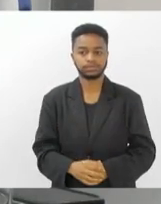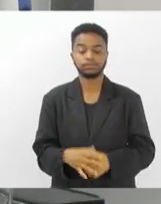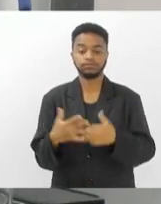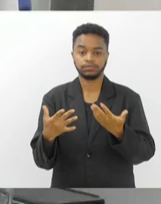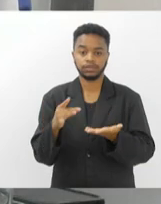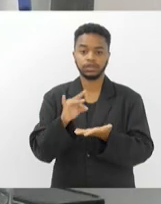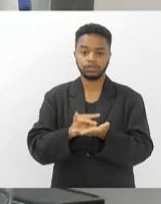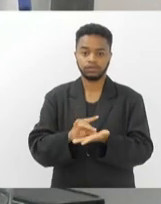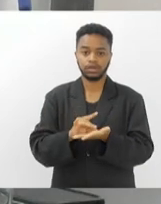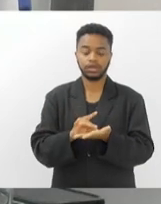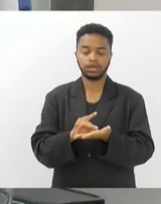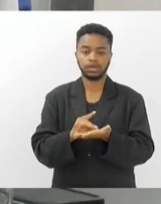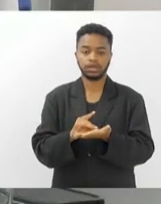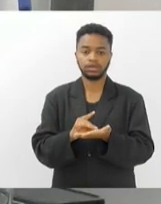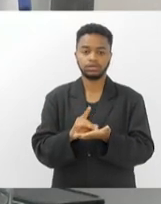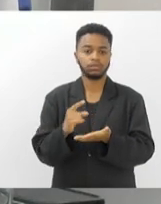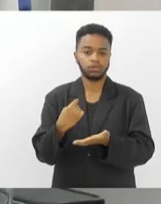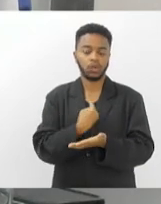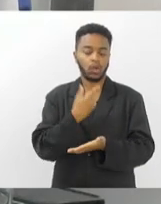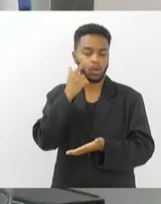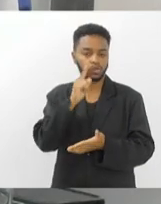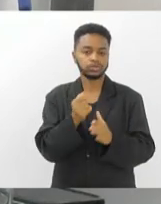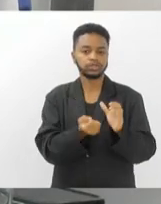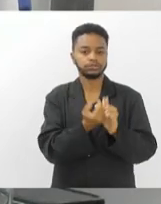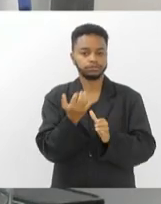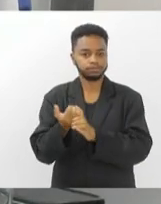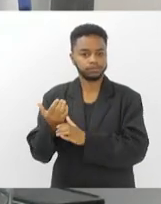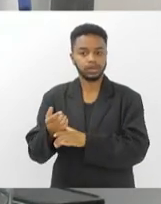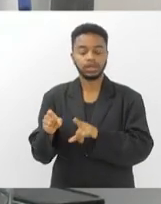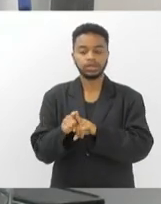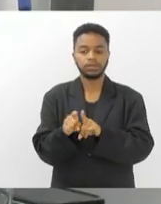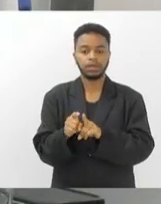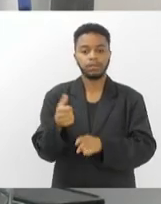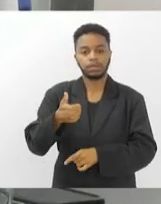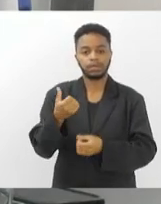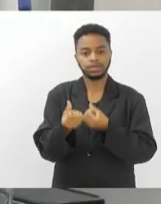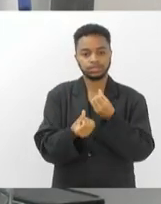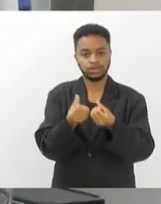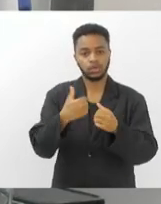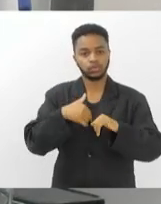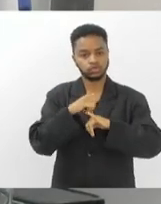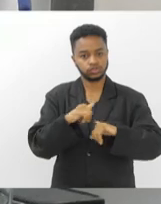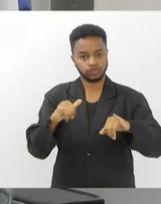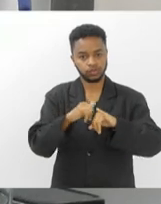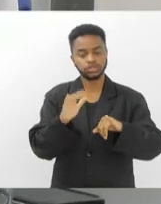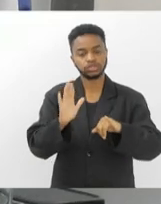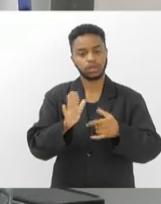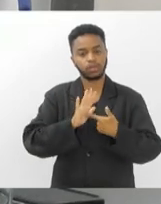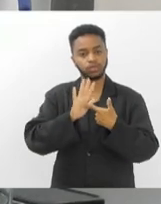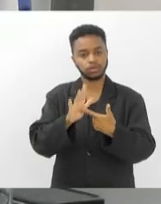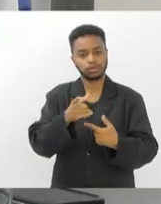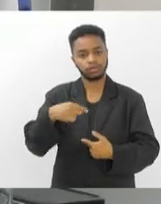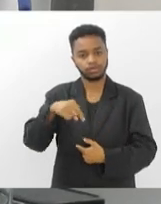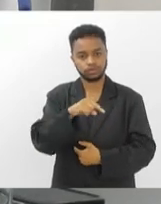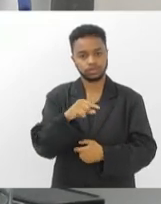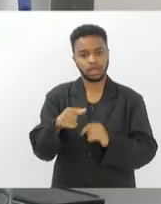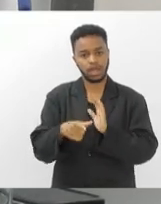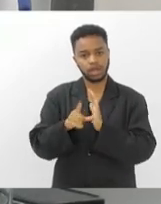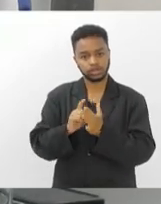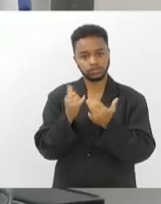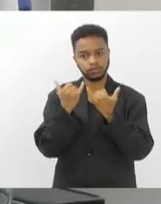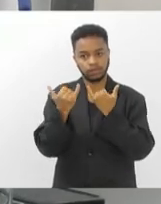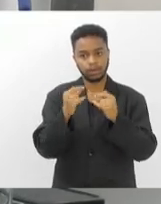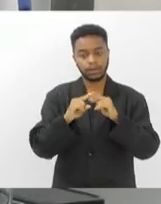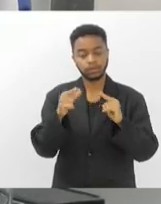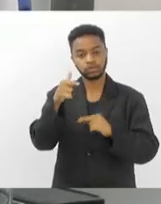fato, isso nos fez muito produtivo. O balanço do primeiro semestre eu vou divulgar a todos, já antecipei um pouco aqui os números, mas,